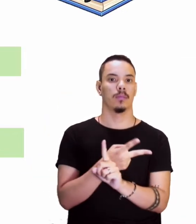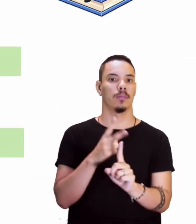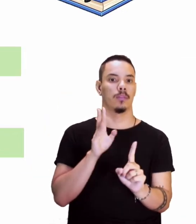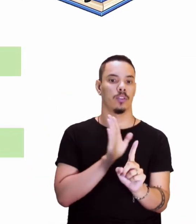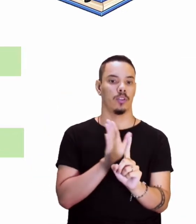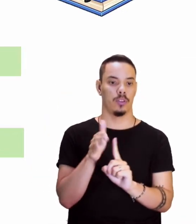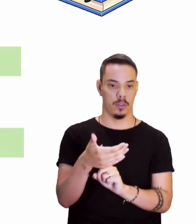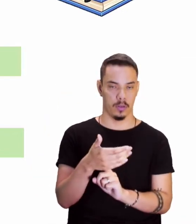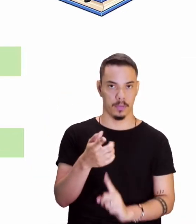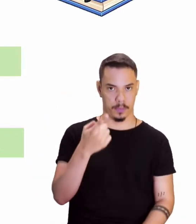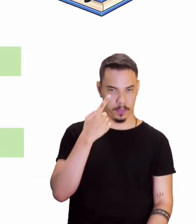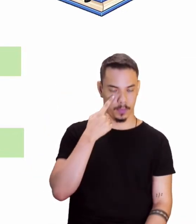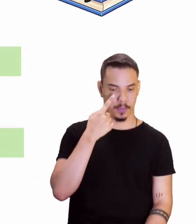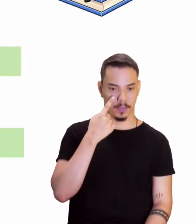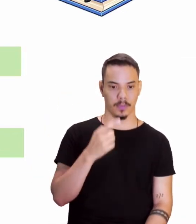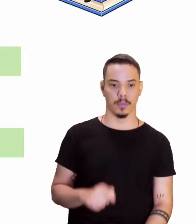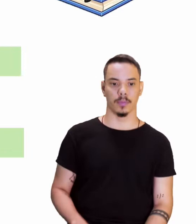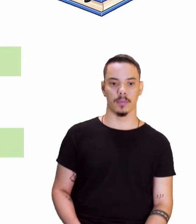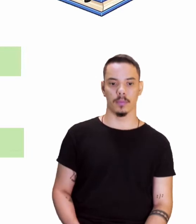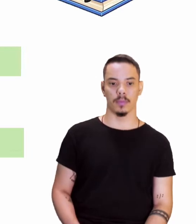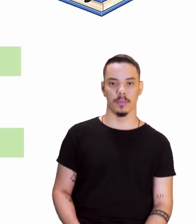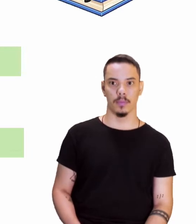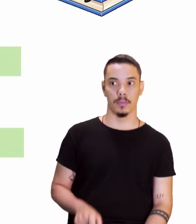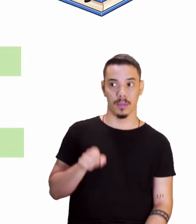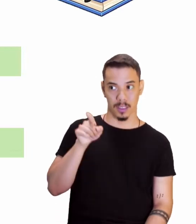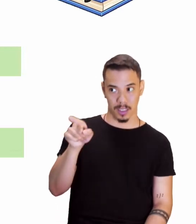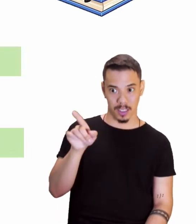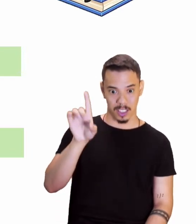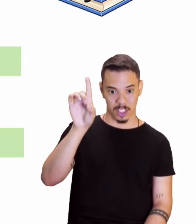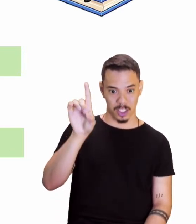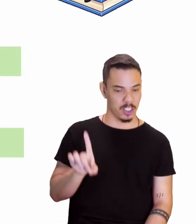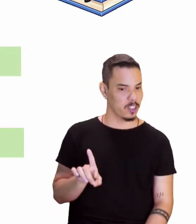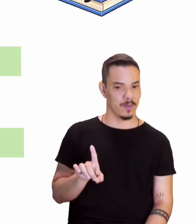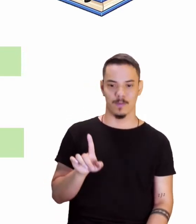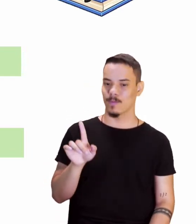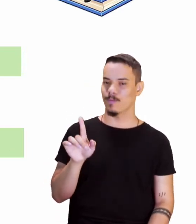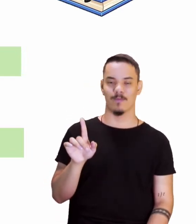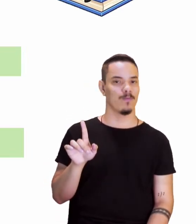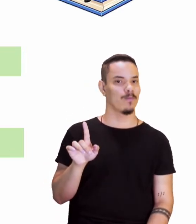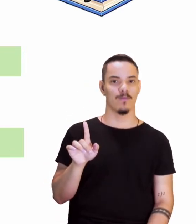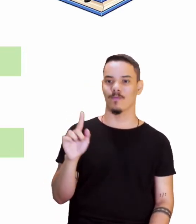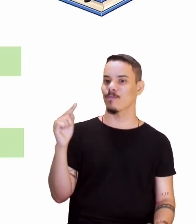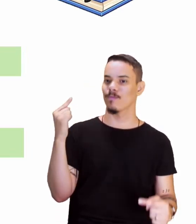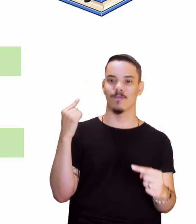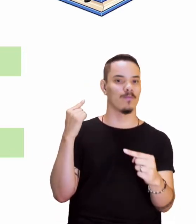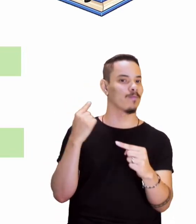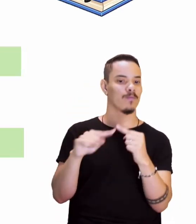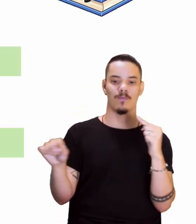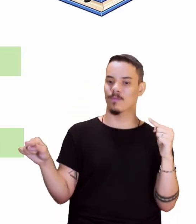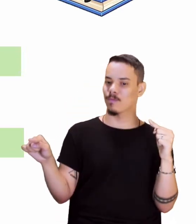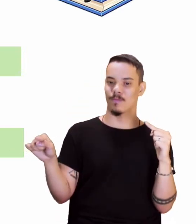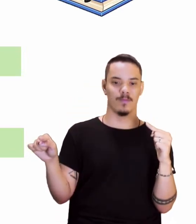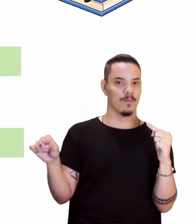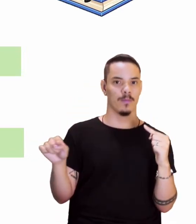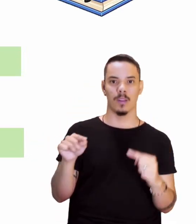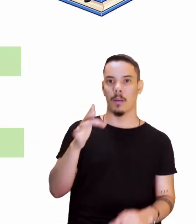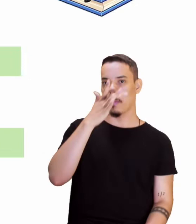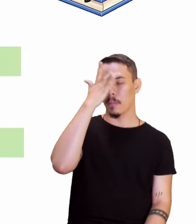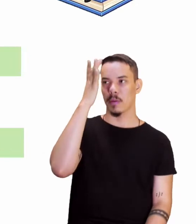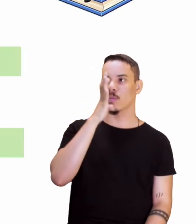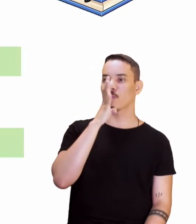Vamos lá. Esse direito não assiste ao acusado. Olha só, ó,